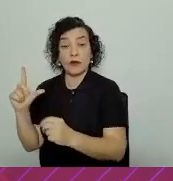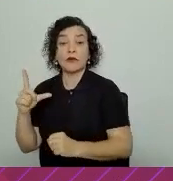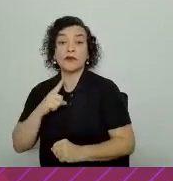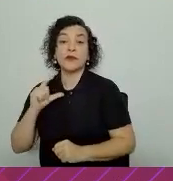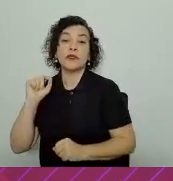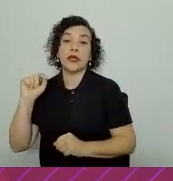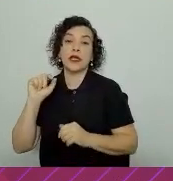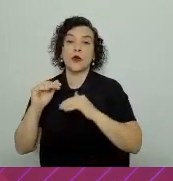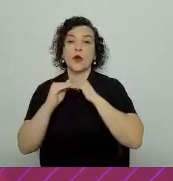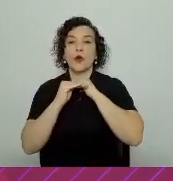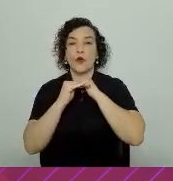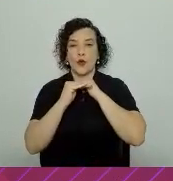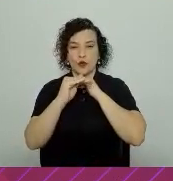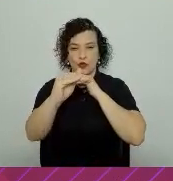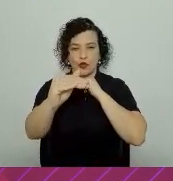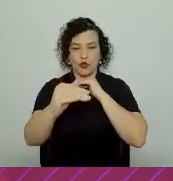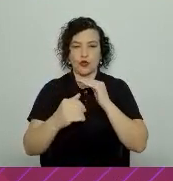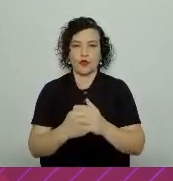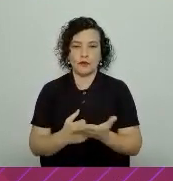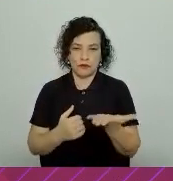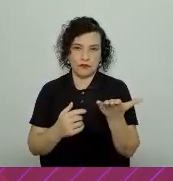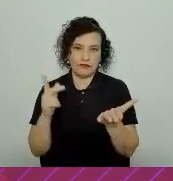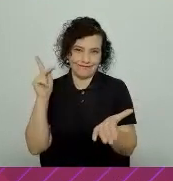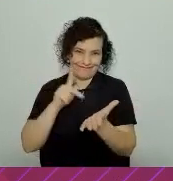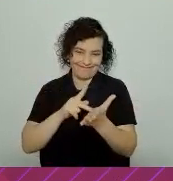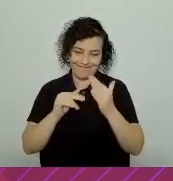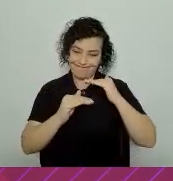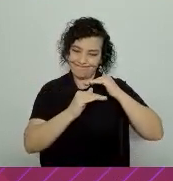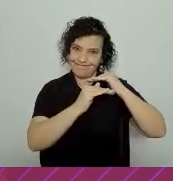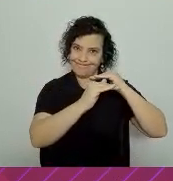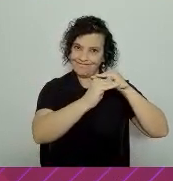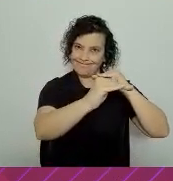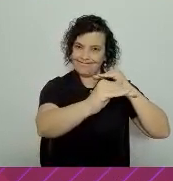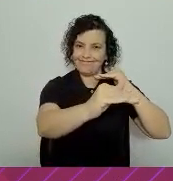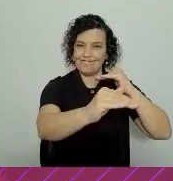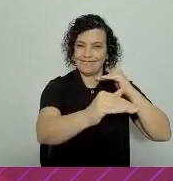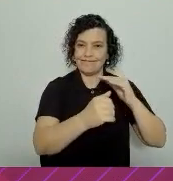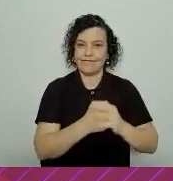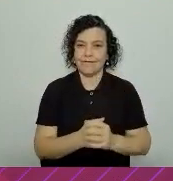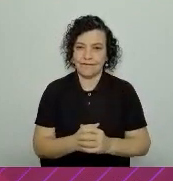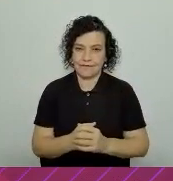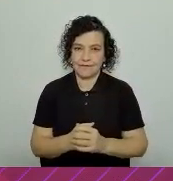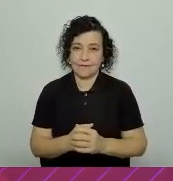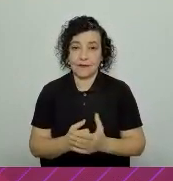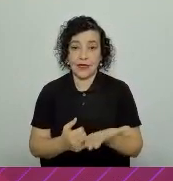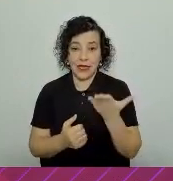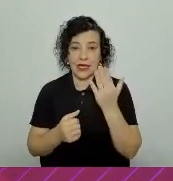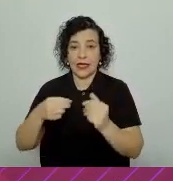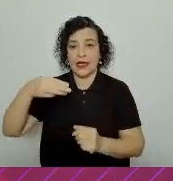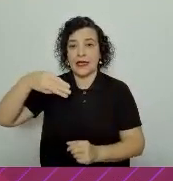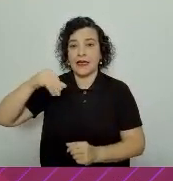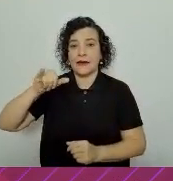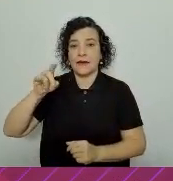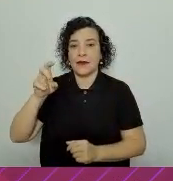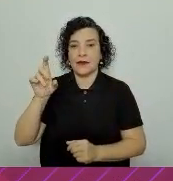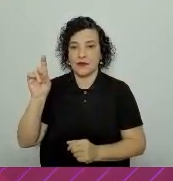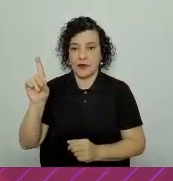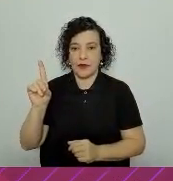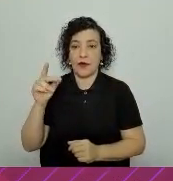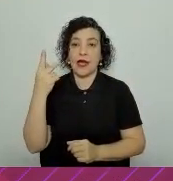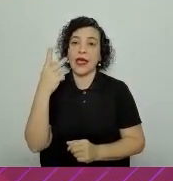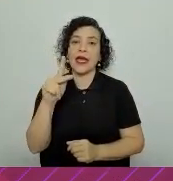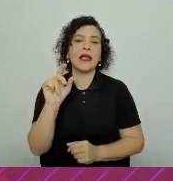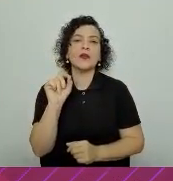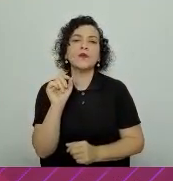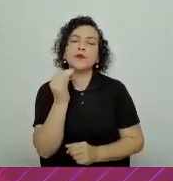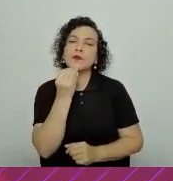virtuality continua de milgram ele é um teor sendo que aqui